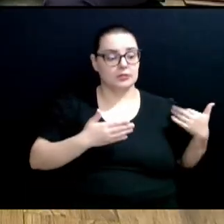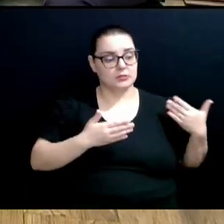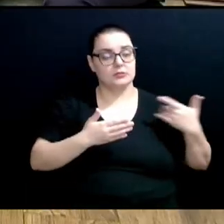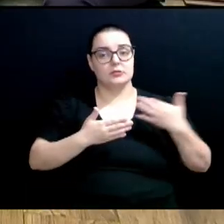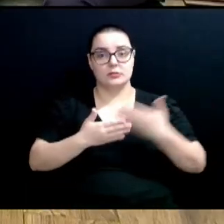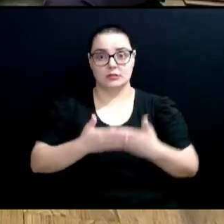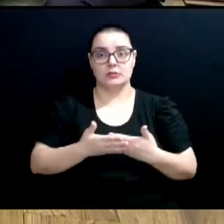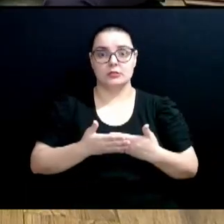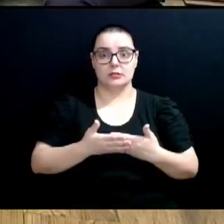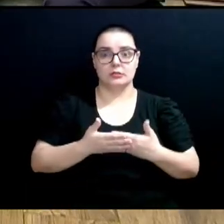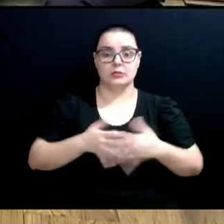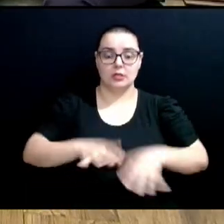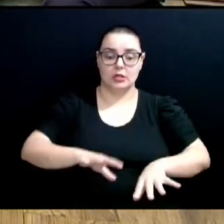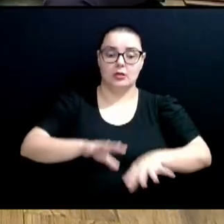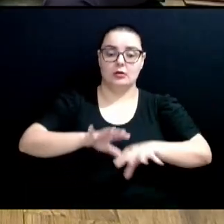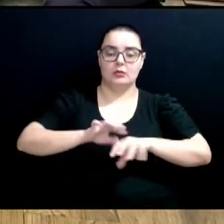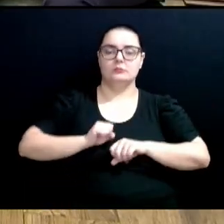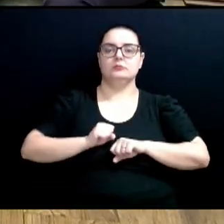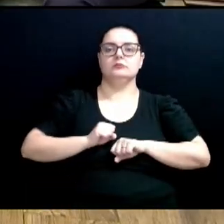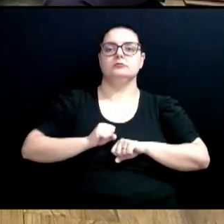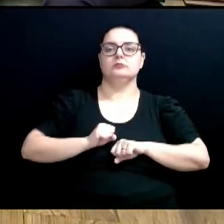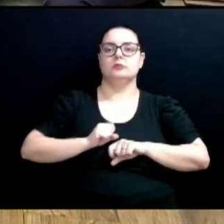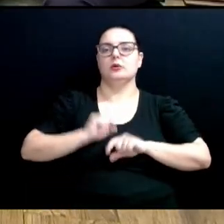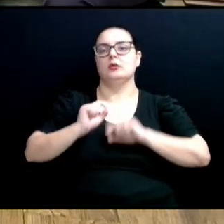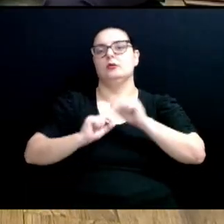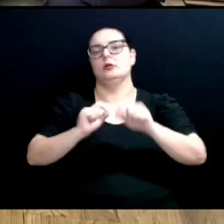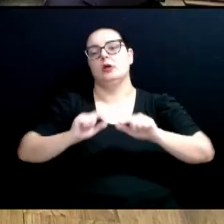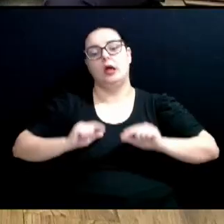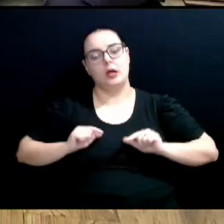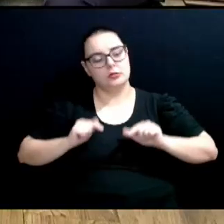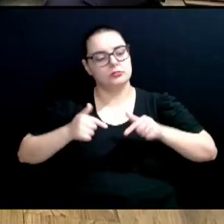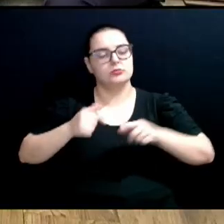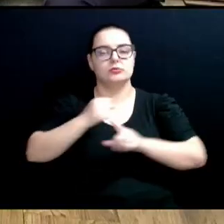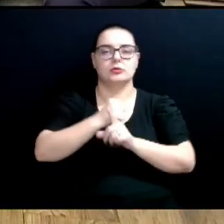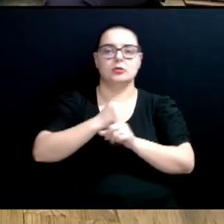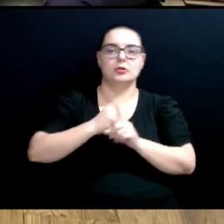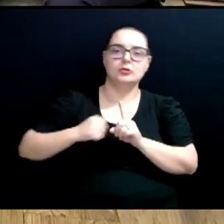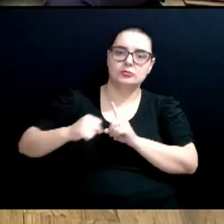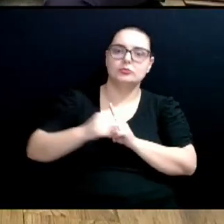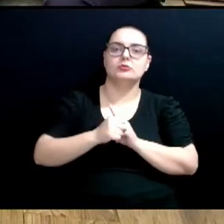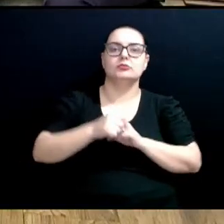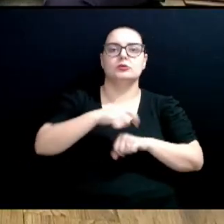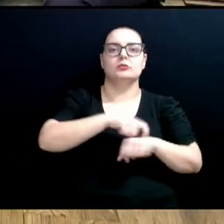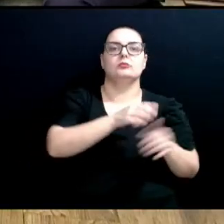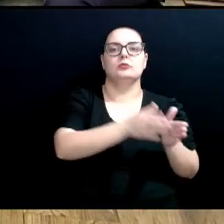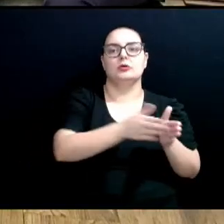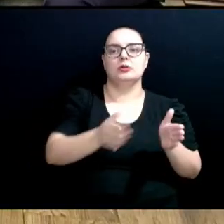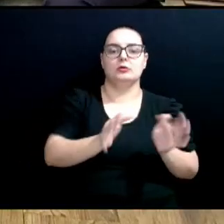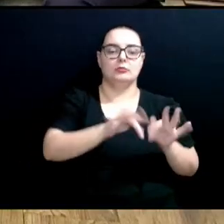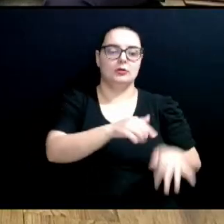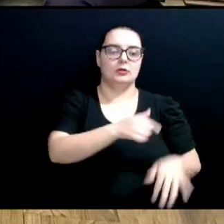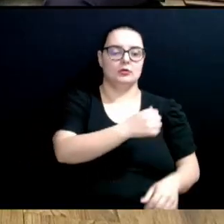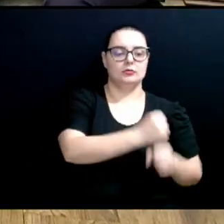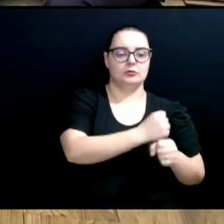absorve muito do que foram as lutas sociais desse período do final dos anos 70 e ao longo dos anos 80 na